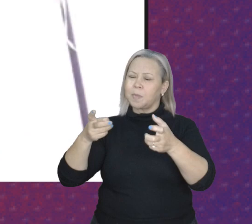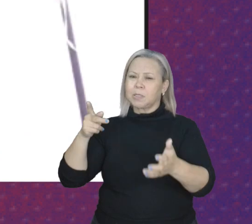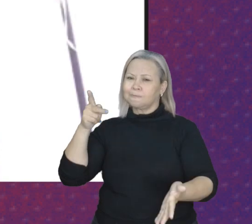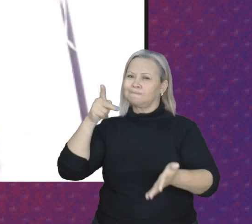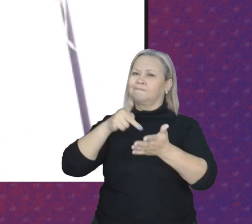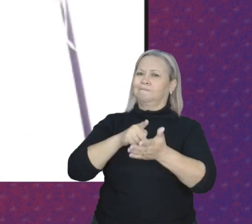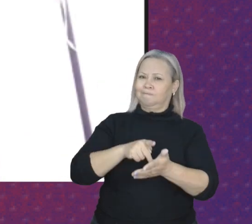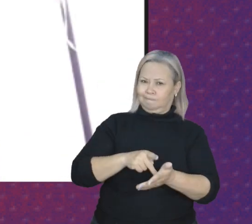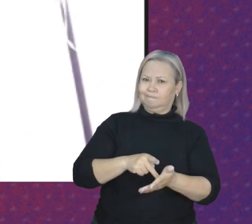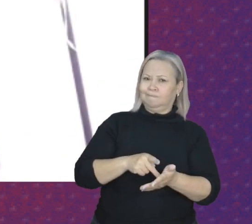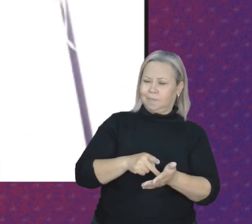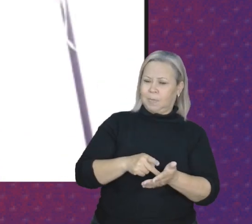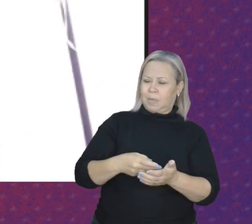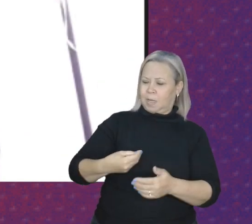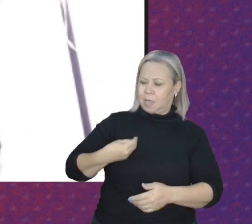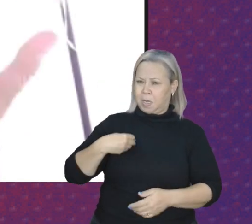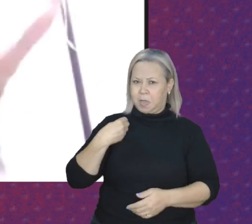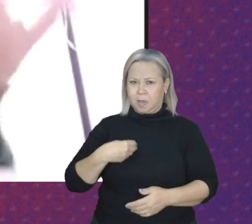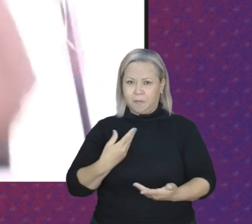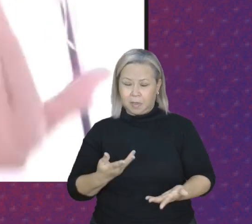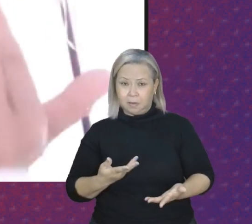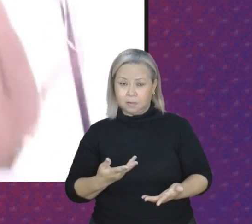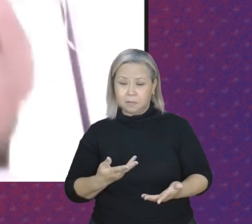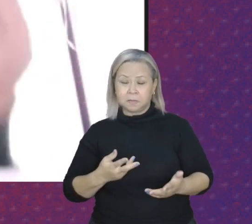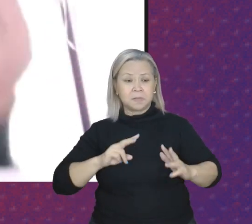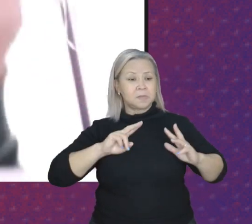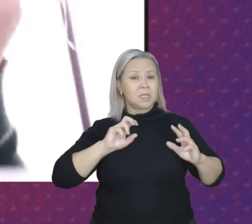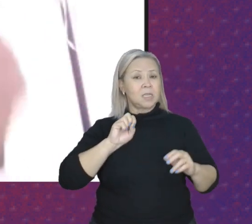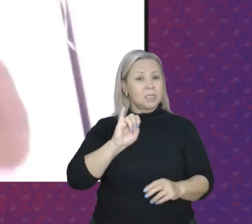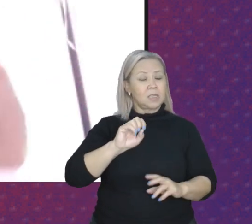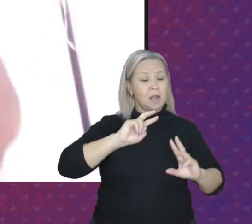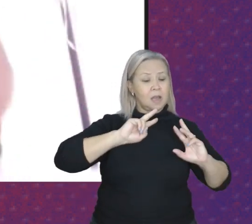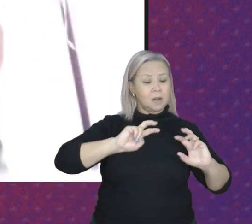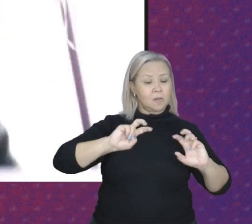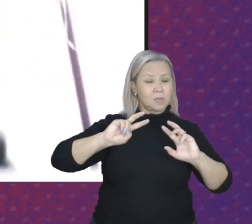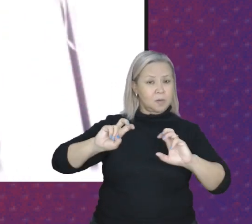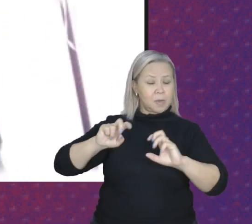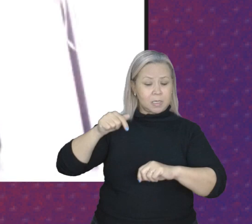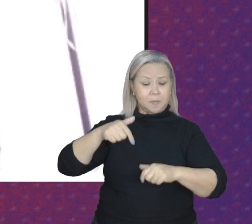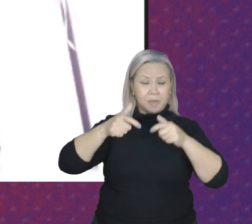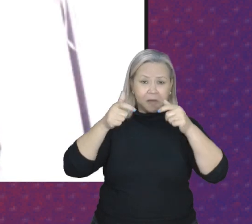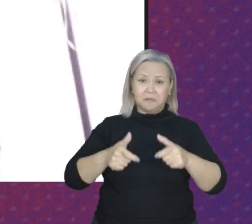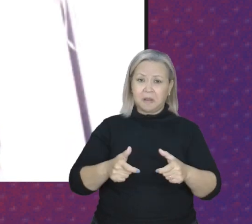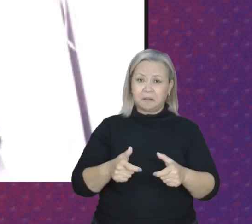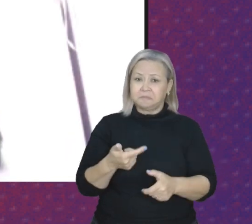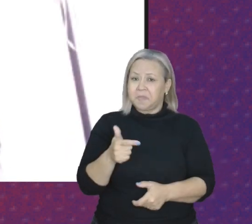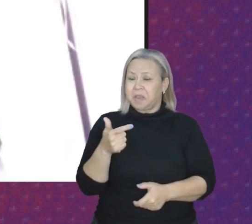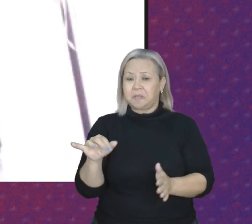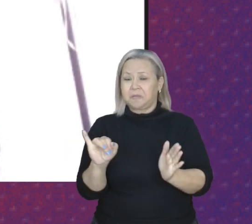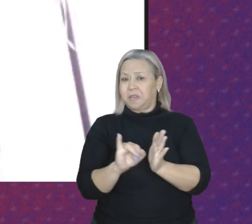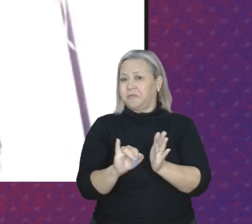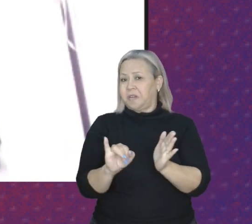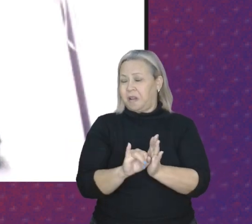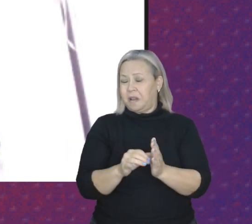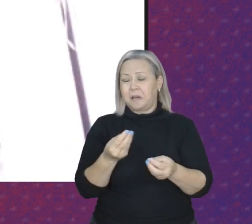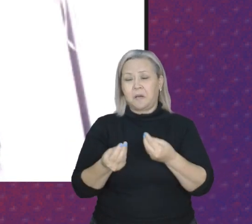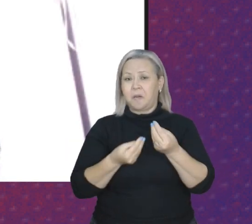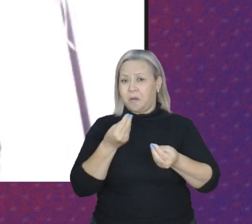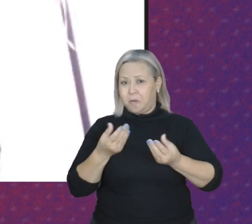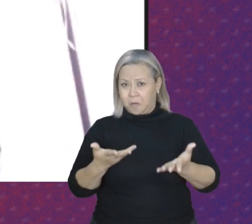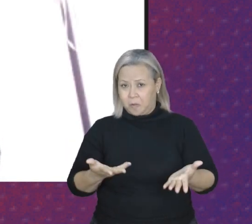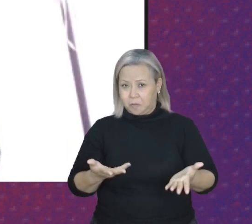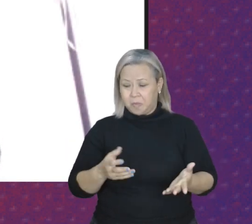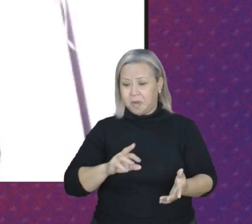realidade. Se ela não se visibiliza naquela organização, naquele espaço, ela não se identifica. Ao não se identificar, ela não concretiza a